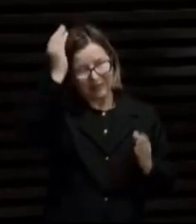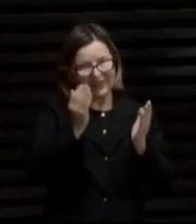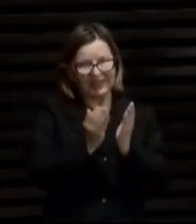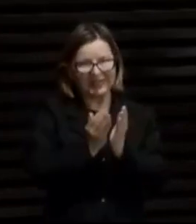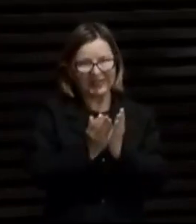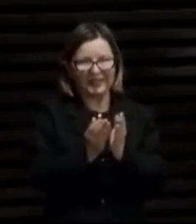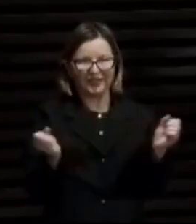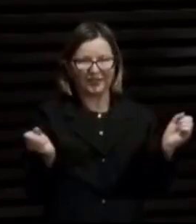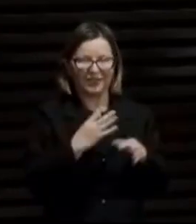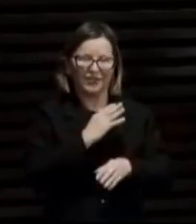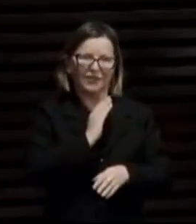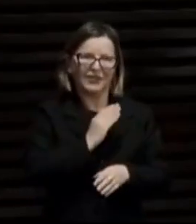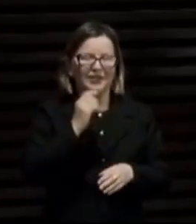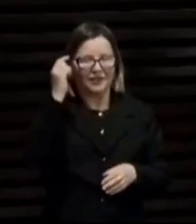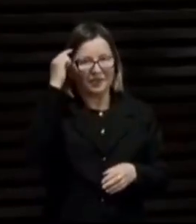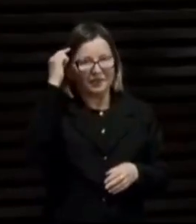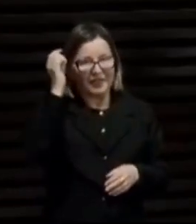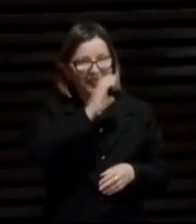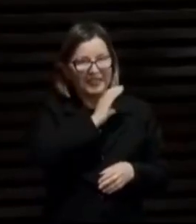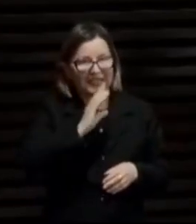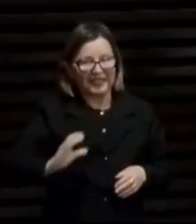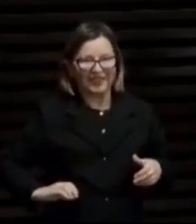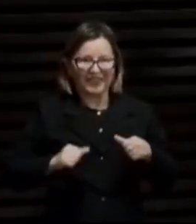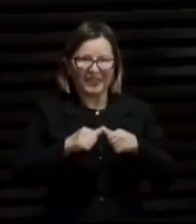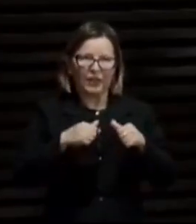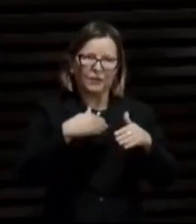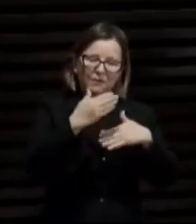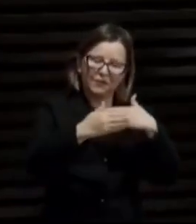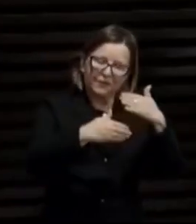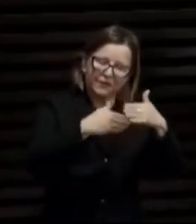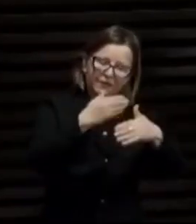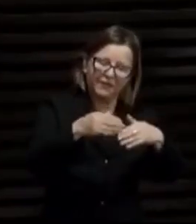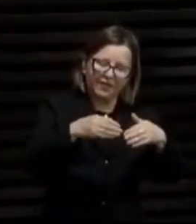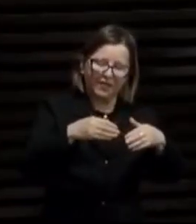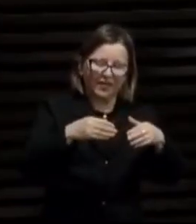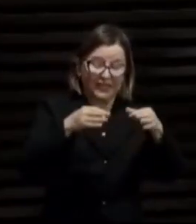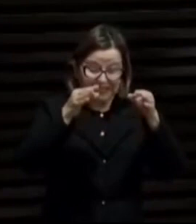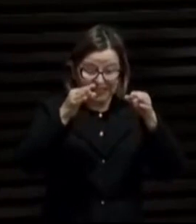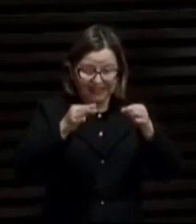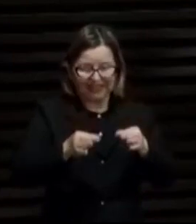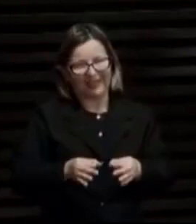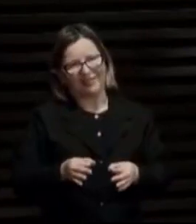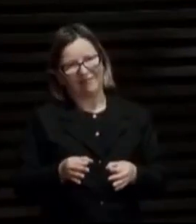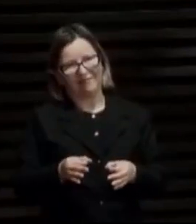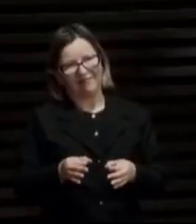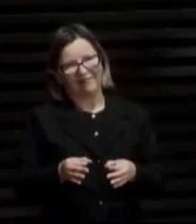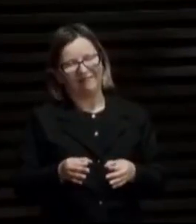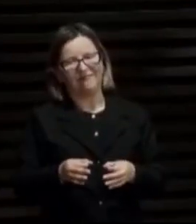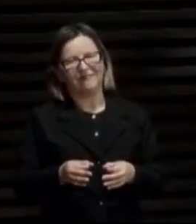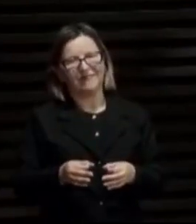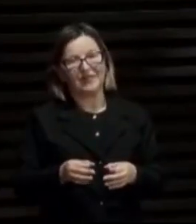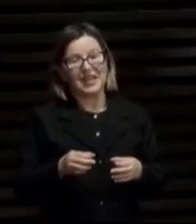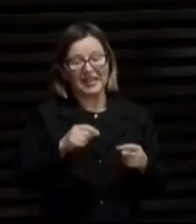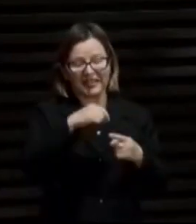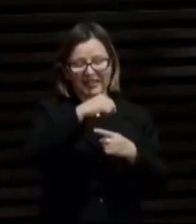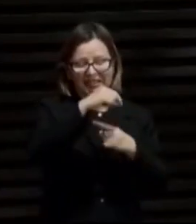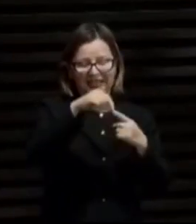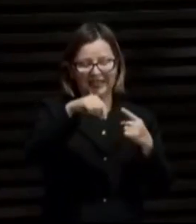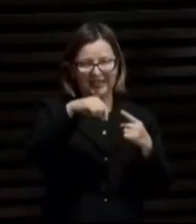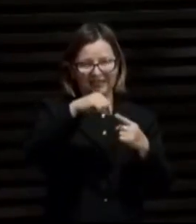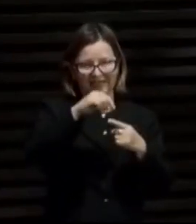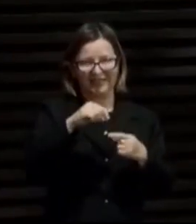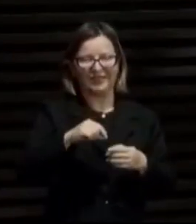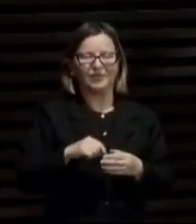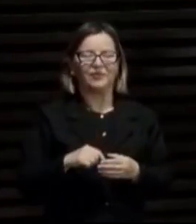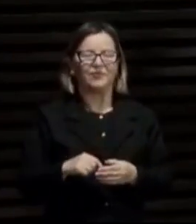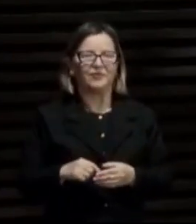de Cristo está em um processo de aperfeiçoamento, ou seja, santificação. E tem